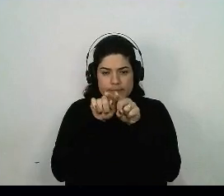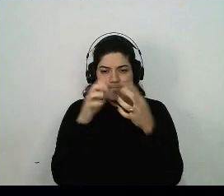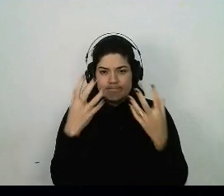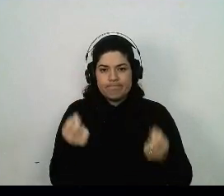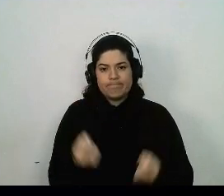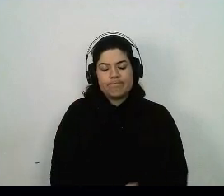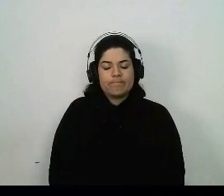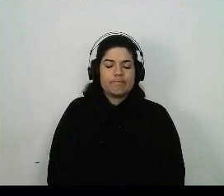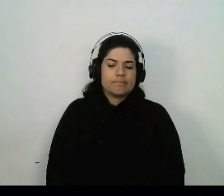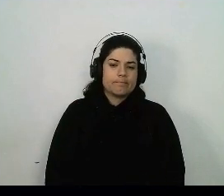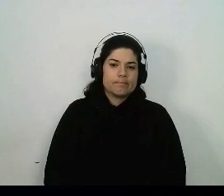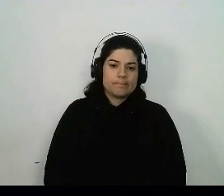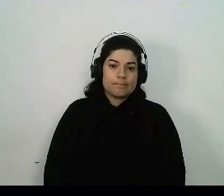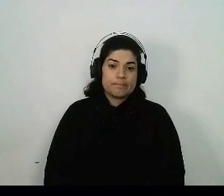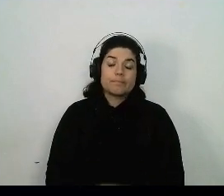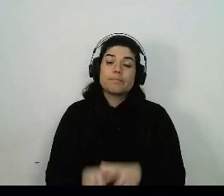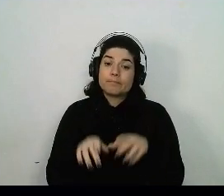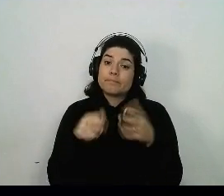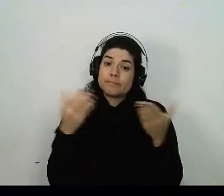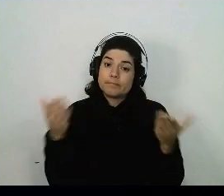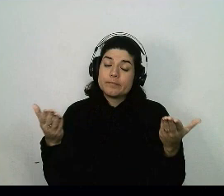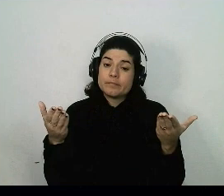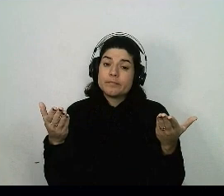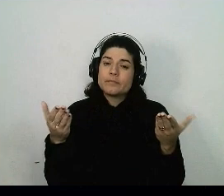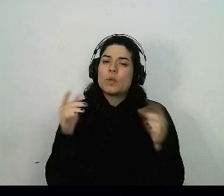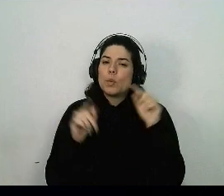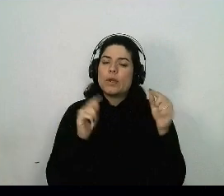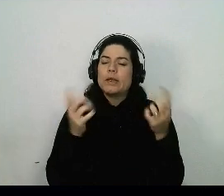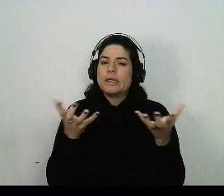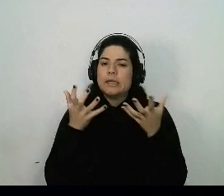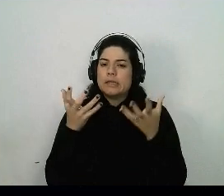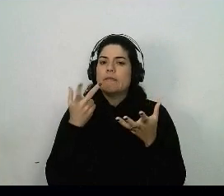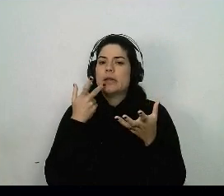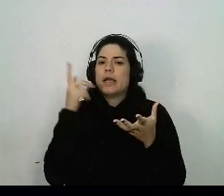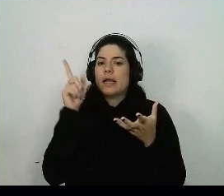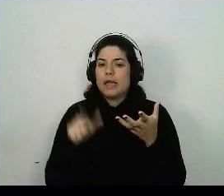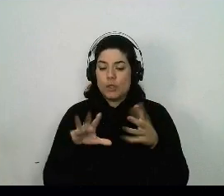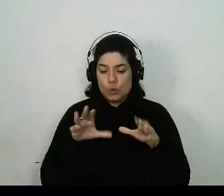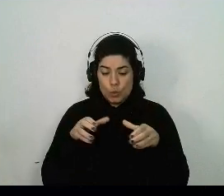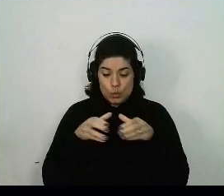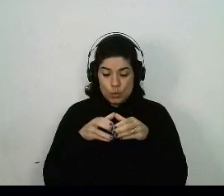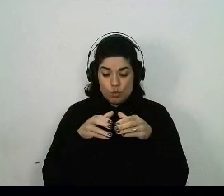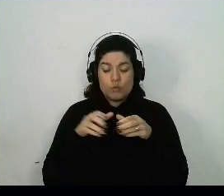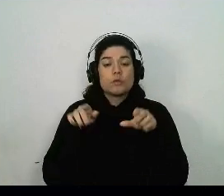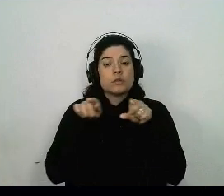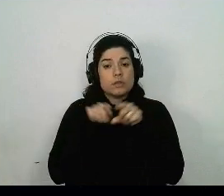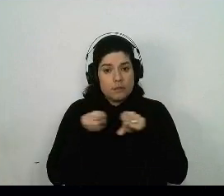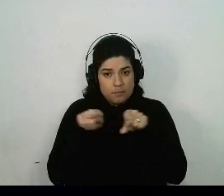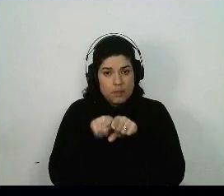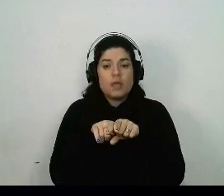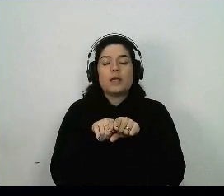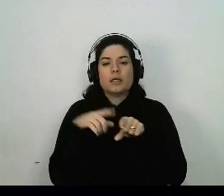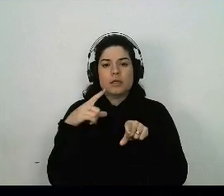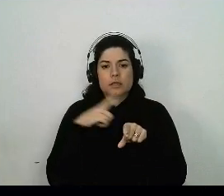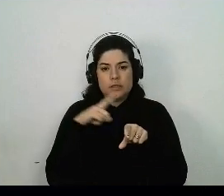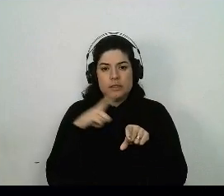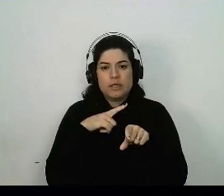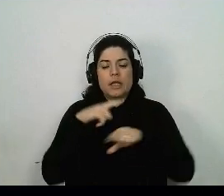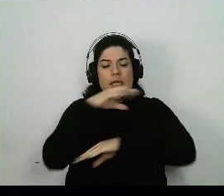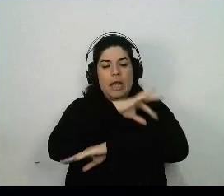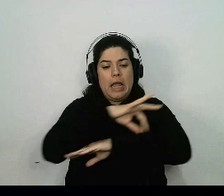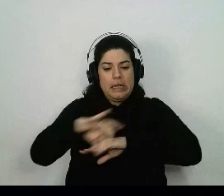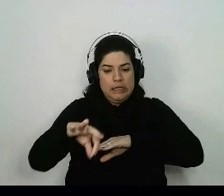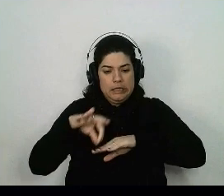pessoal, aqui a gente está bastante em cima, mas eu queria fechar. O nosso time também tem aí o nosso time de arquitetos, em geral,